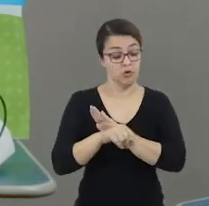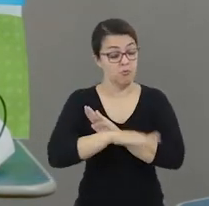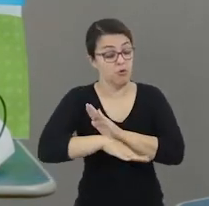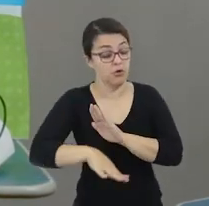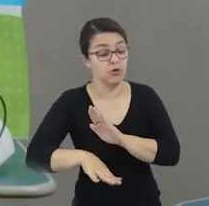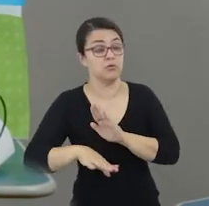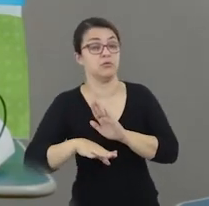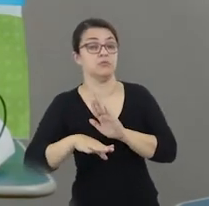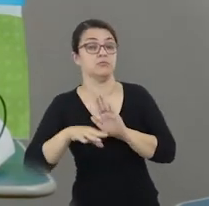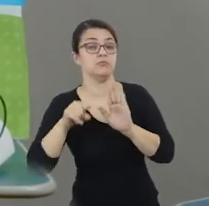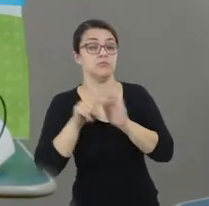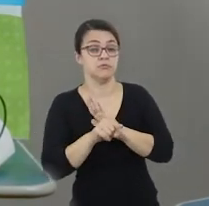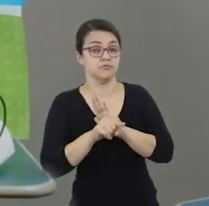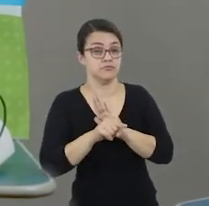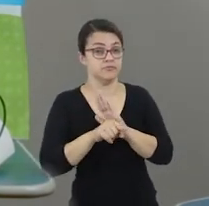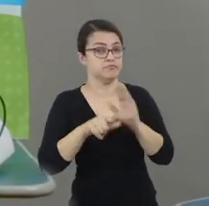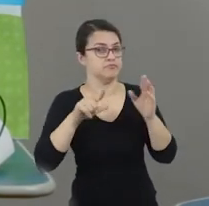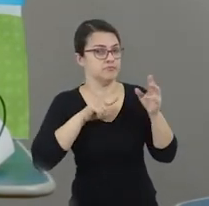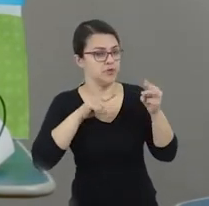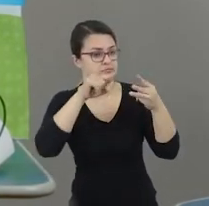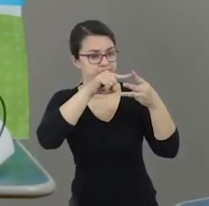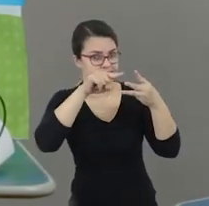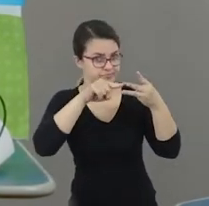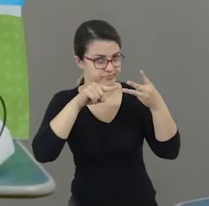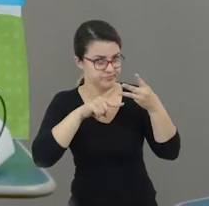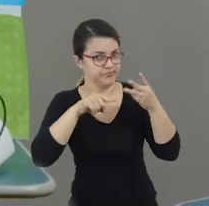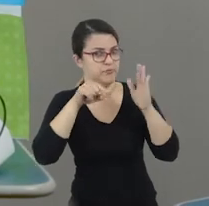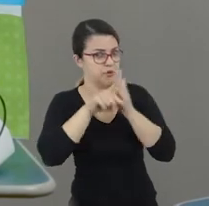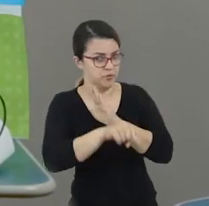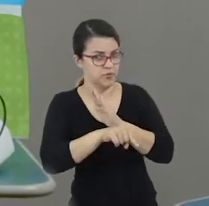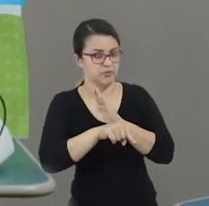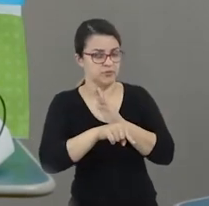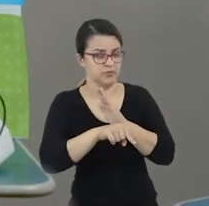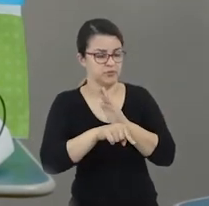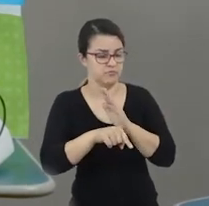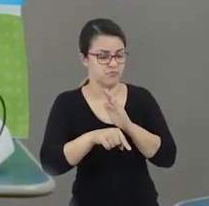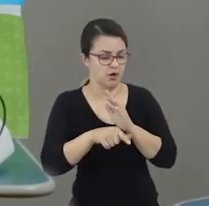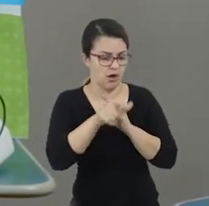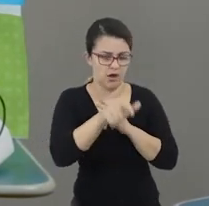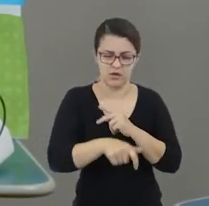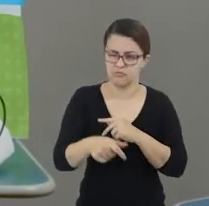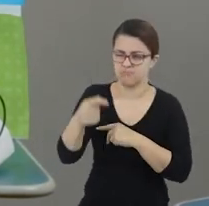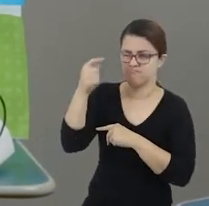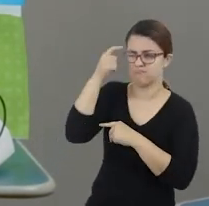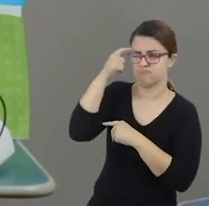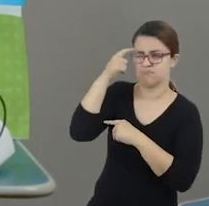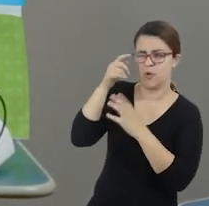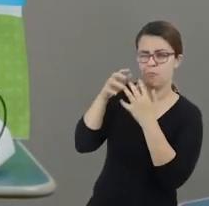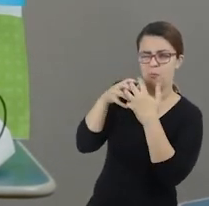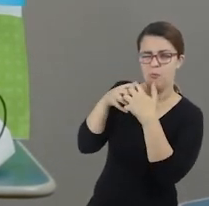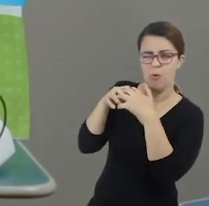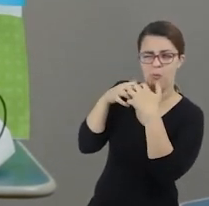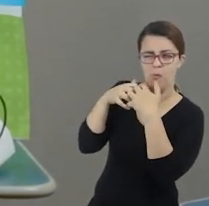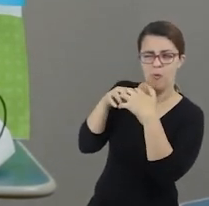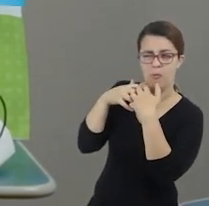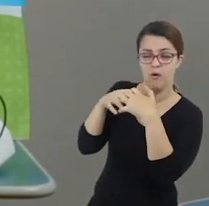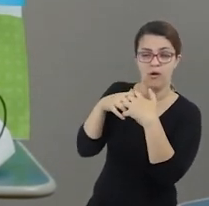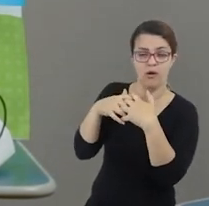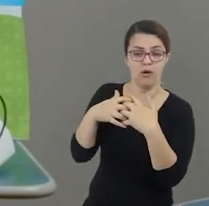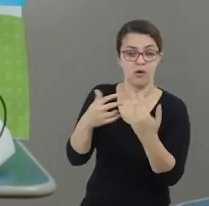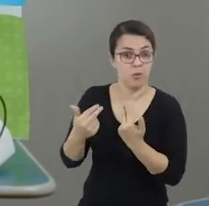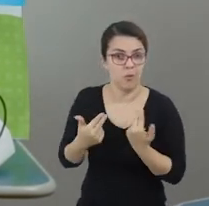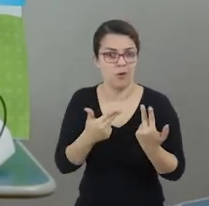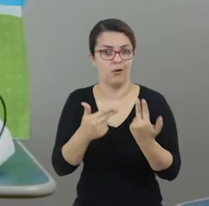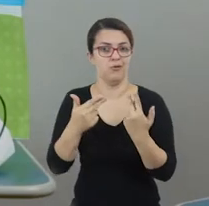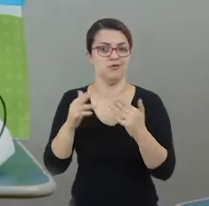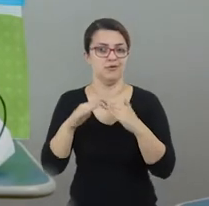criança, são três perguntas que você vai fazer para ela, ela vai ter que pensar. Aqui, como a gente gosta de fazer na escola,